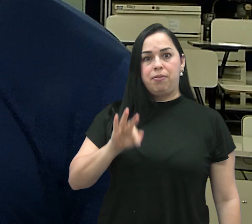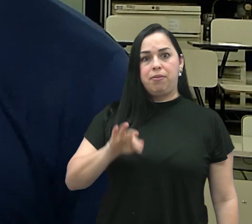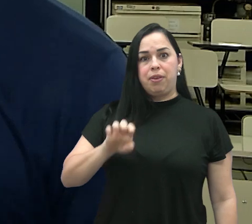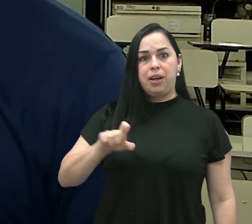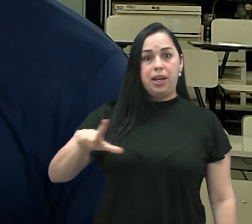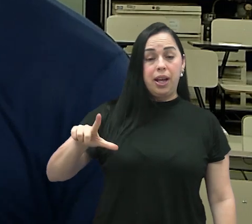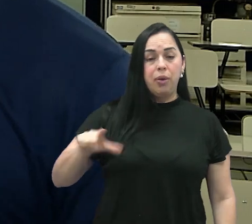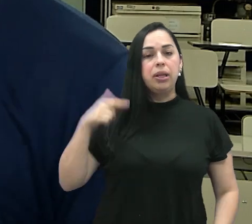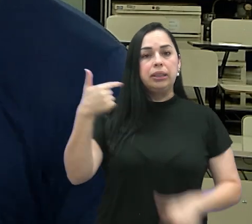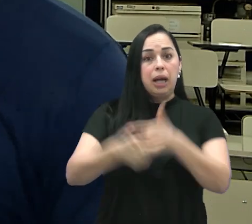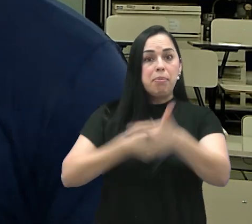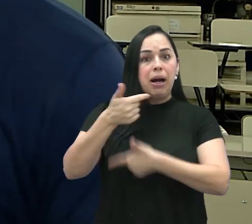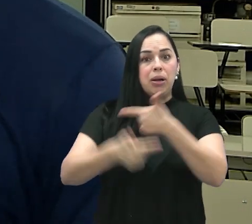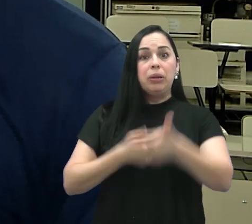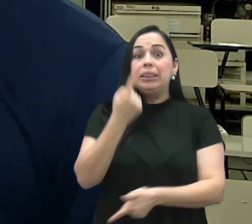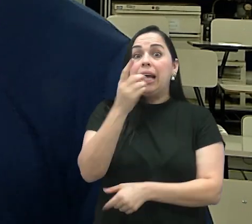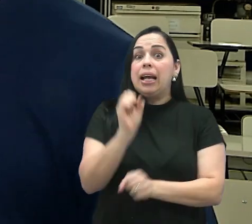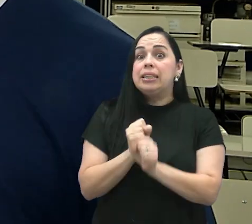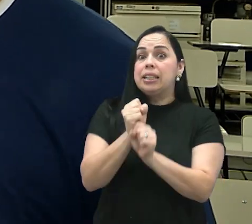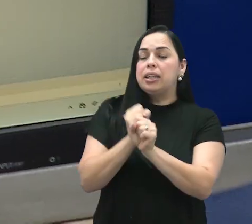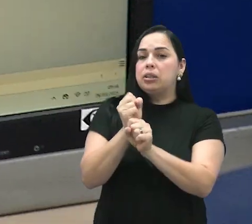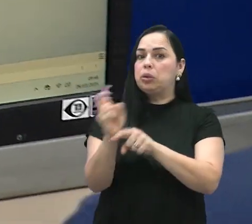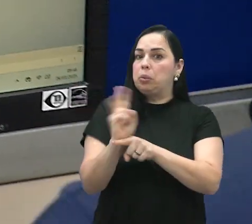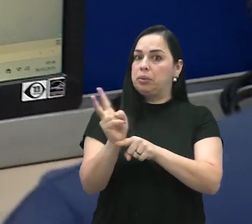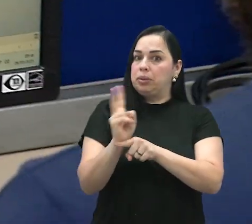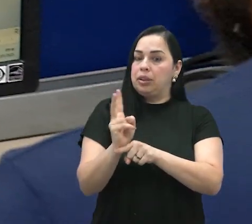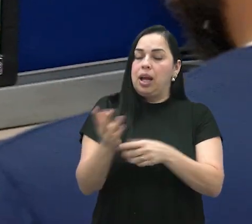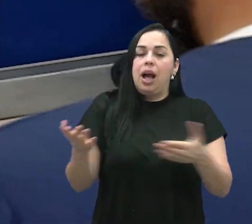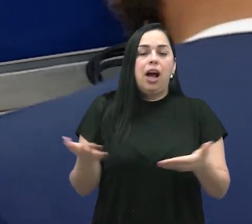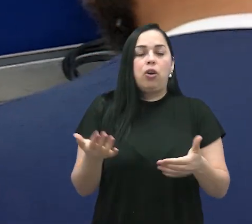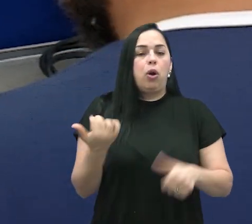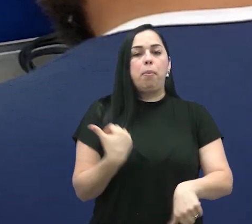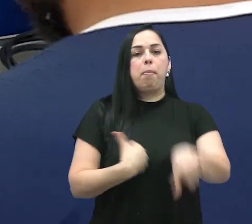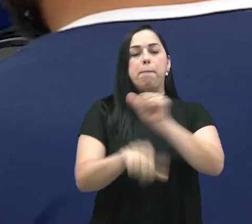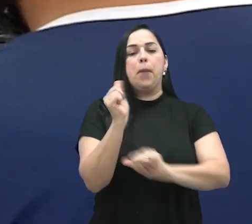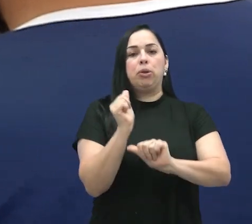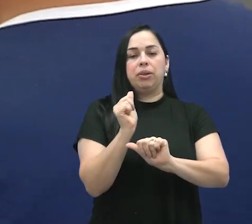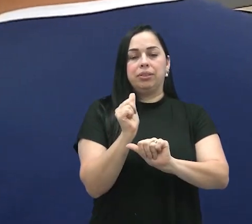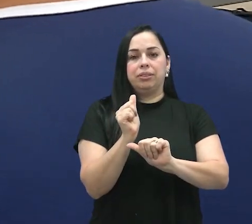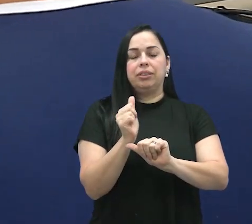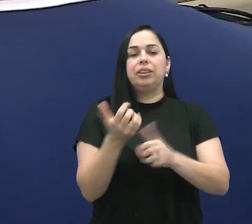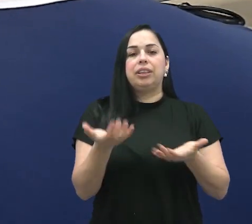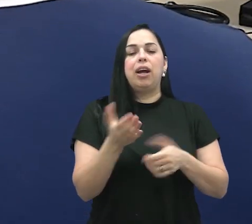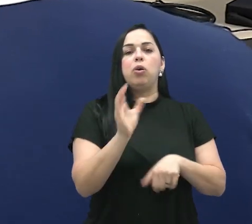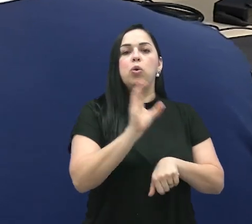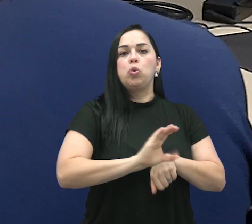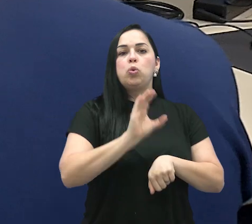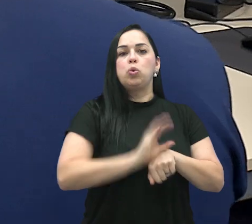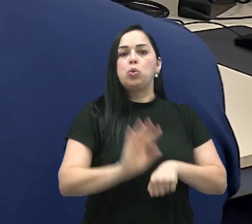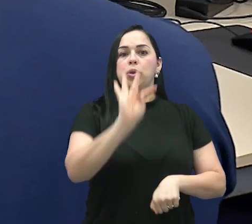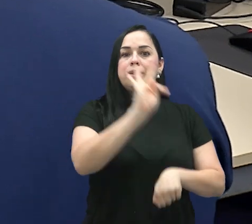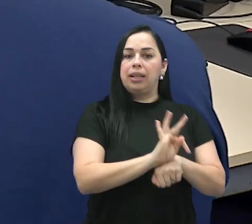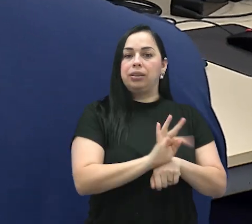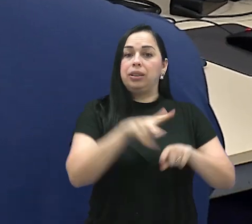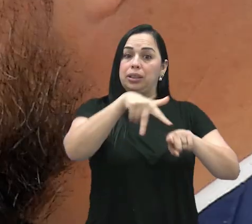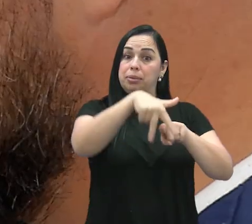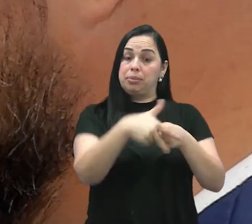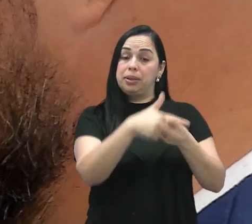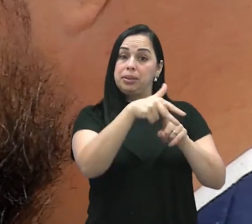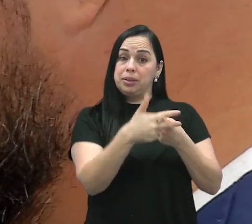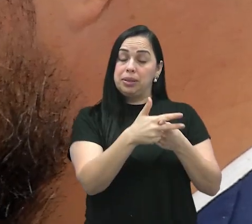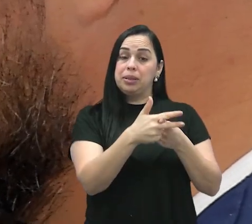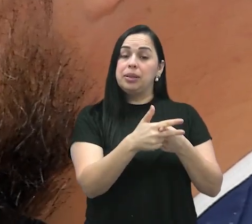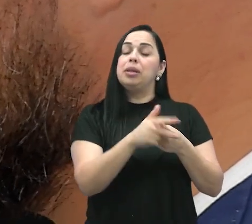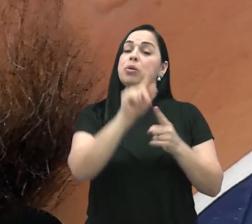trabalhou por mais de 10 anos como segurança. Mais recentemente, decidiu mudar de área e fazer um curso técnico em mecânica.